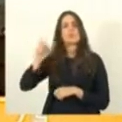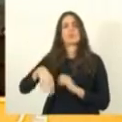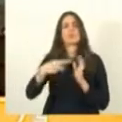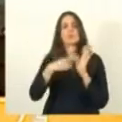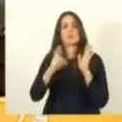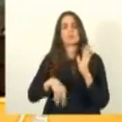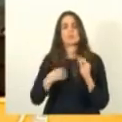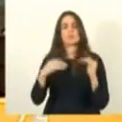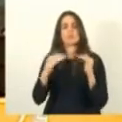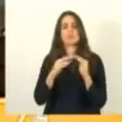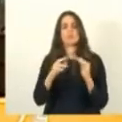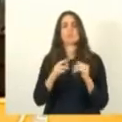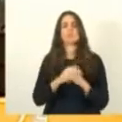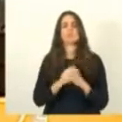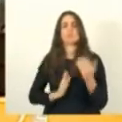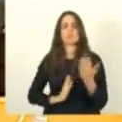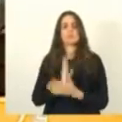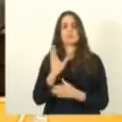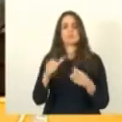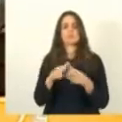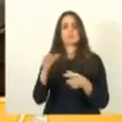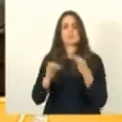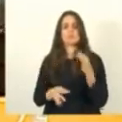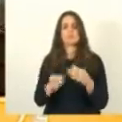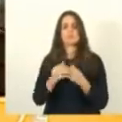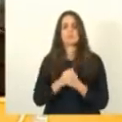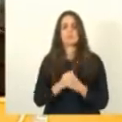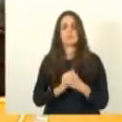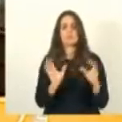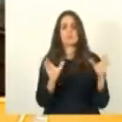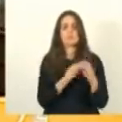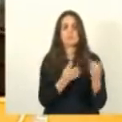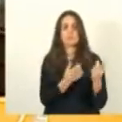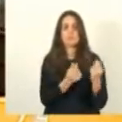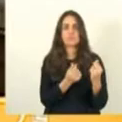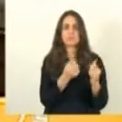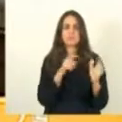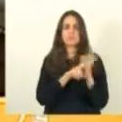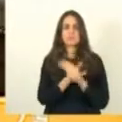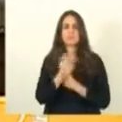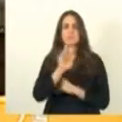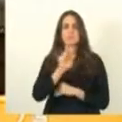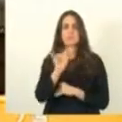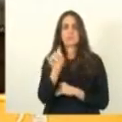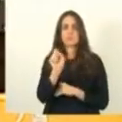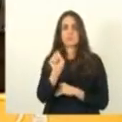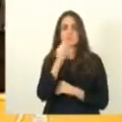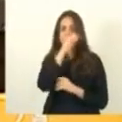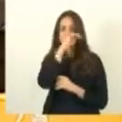entendimento do relator na Comissão de Justiça, aprovado na Comissão de Justiça. Vamos à Comissão de Finanças, com o voto, deputado Freitas.